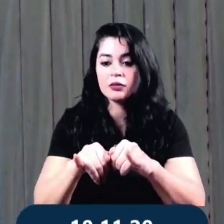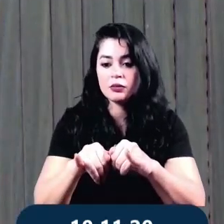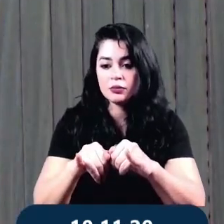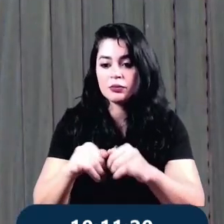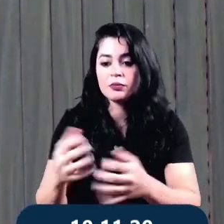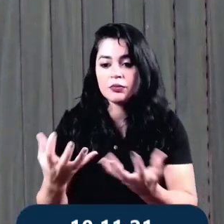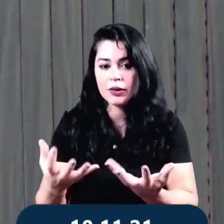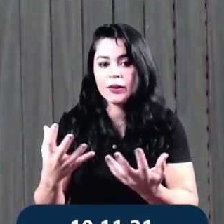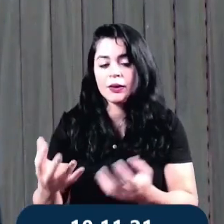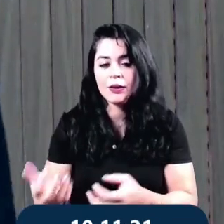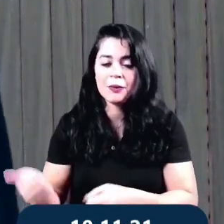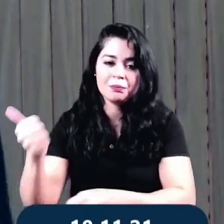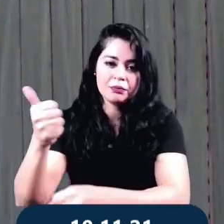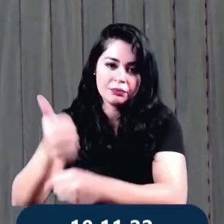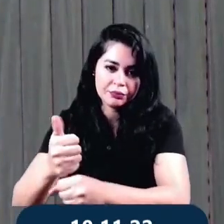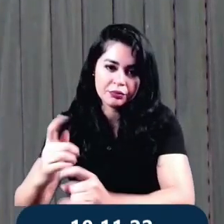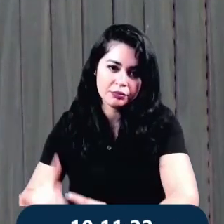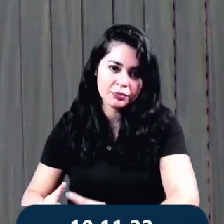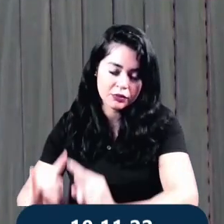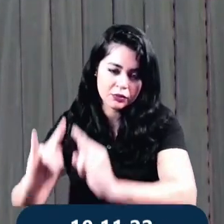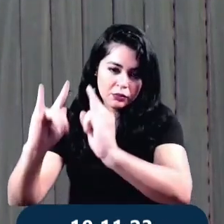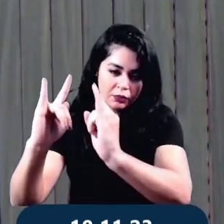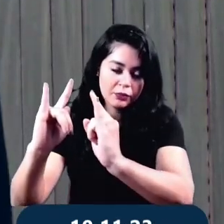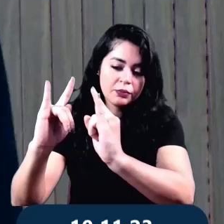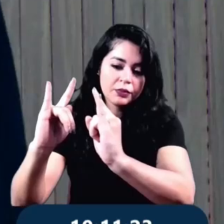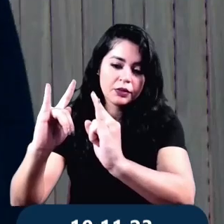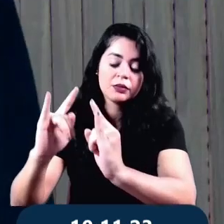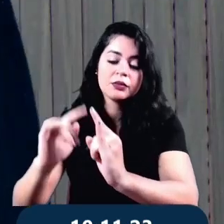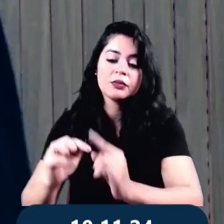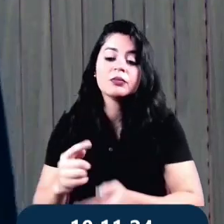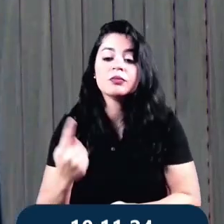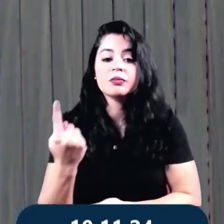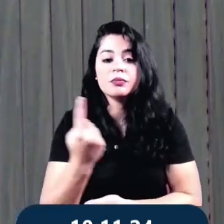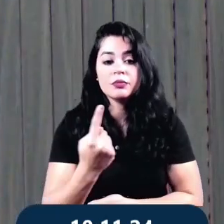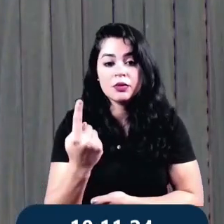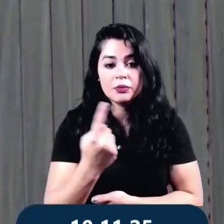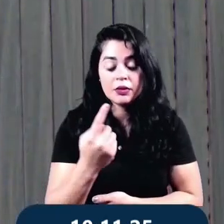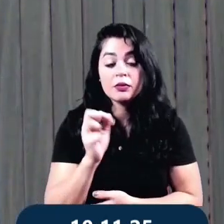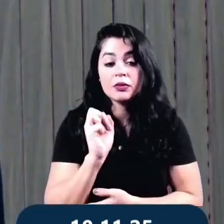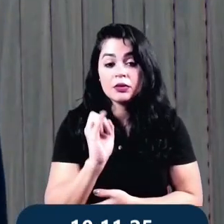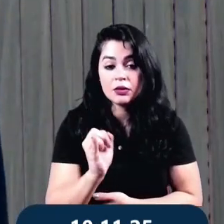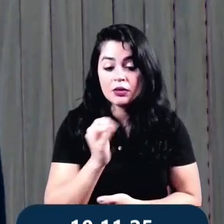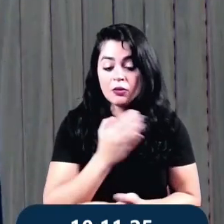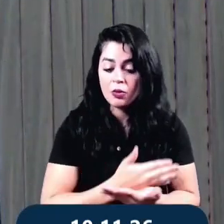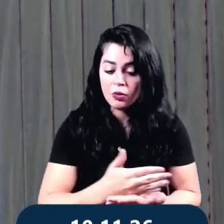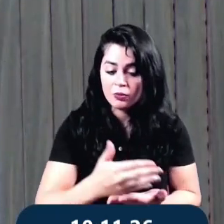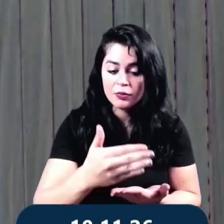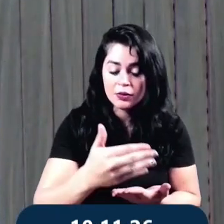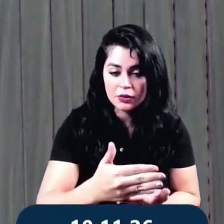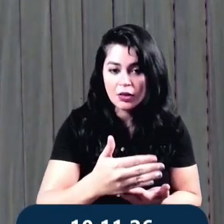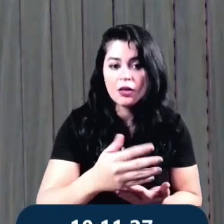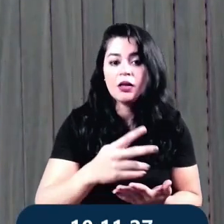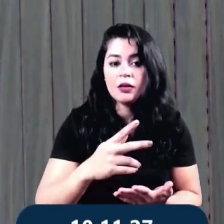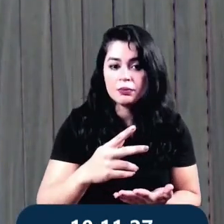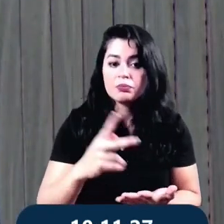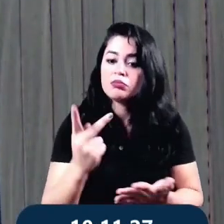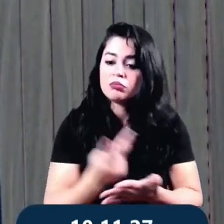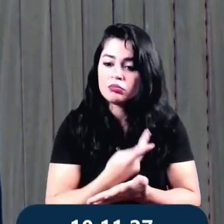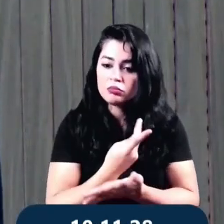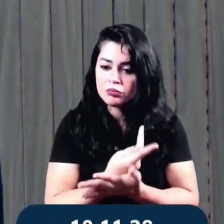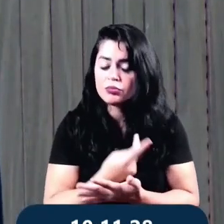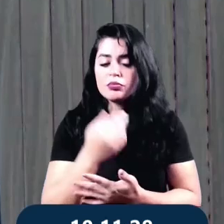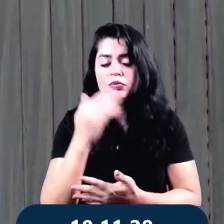Primeiro, se partir da premissa, como no primeiro caso, que sabe de tudo, que não precisa ouvir ninguém, e